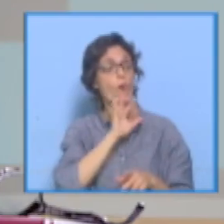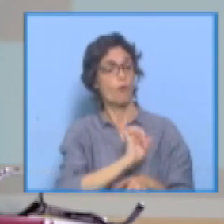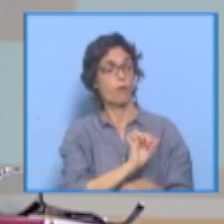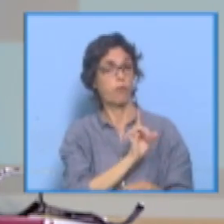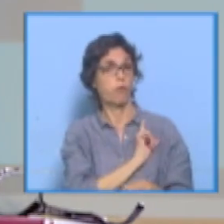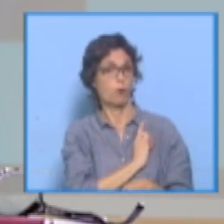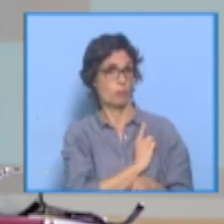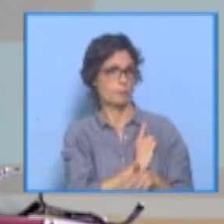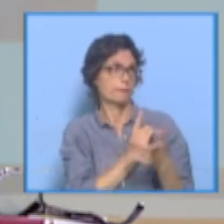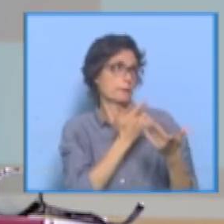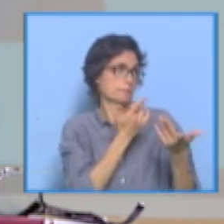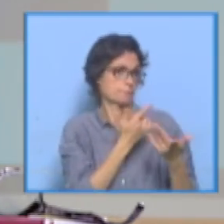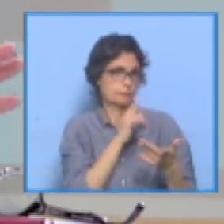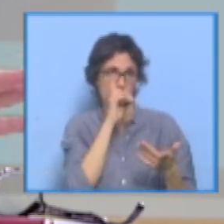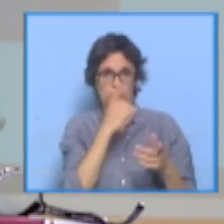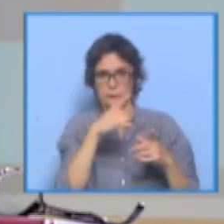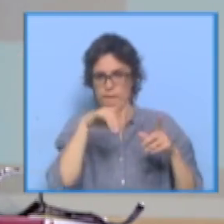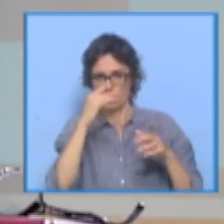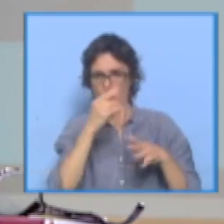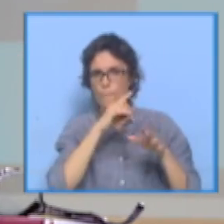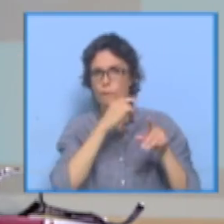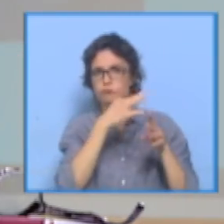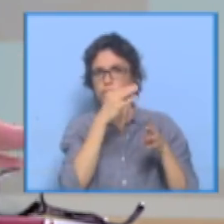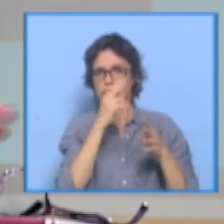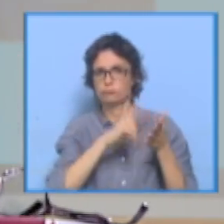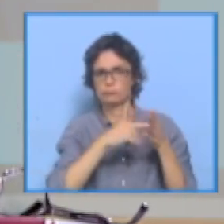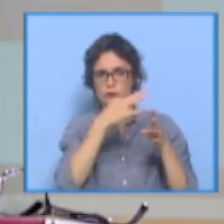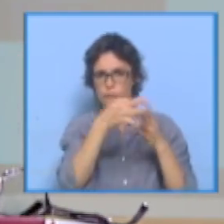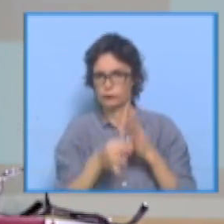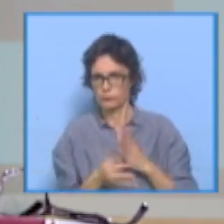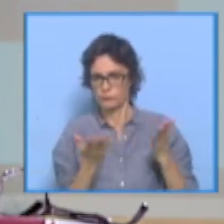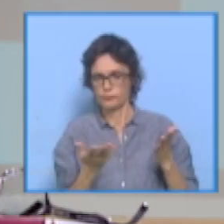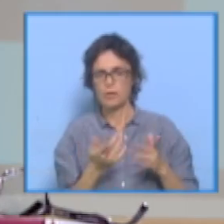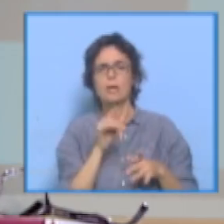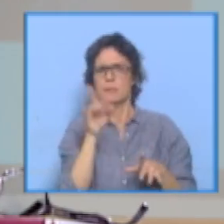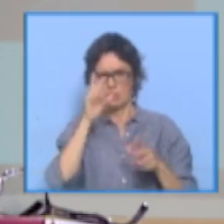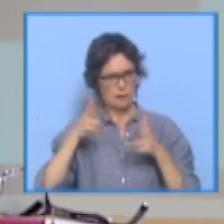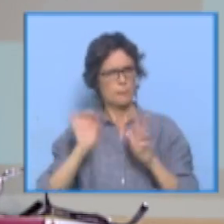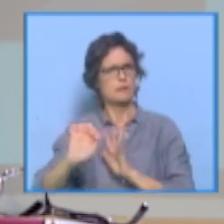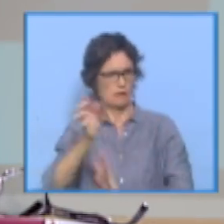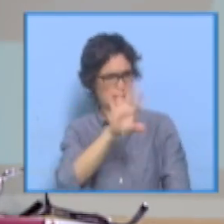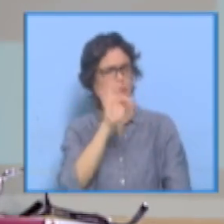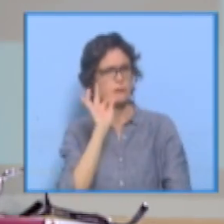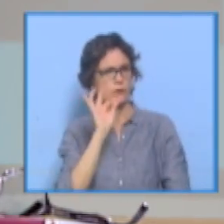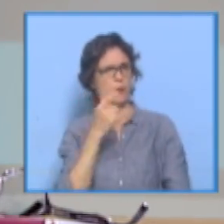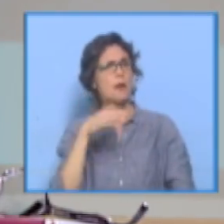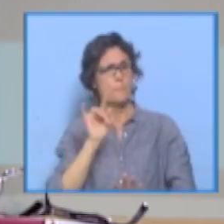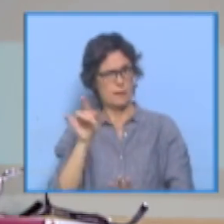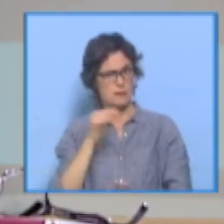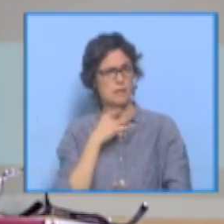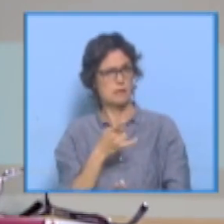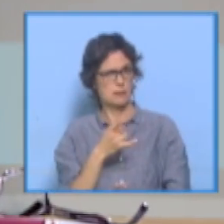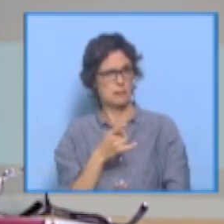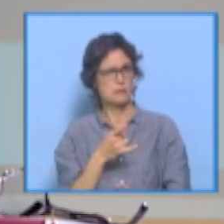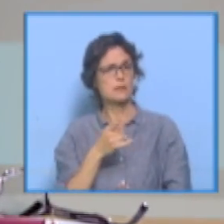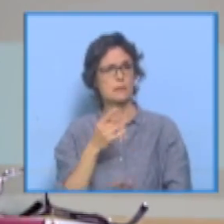mas enfim, por questões de língua, seja pelo que for, ela tinha toda a liberdade de escolher, mas ela assume que por